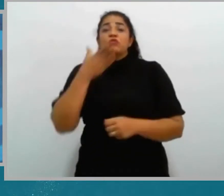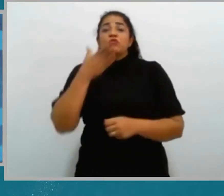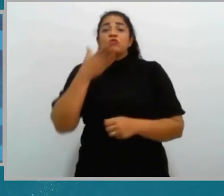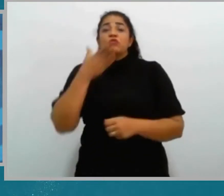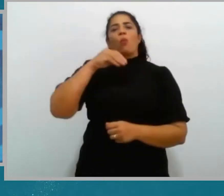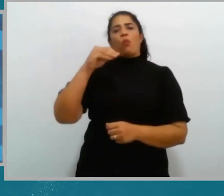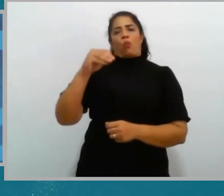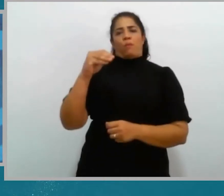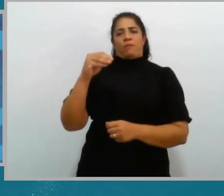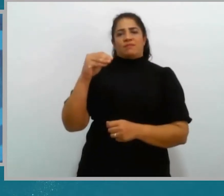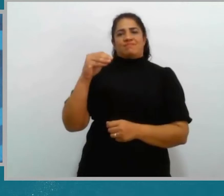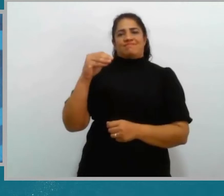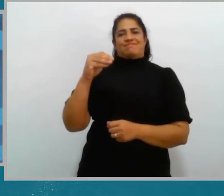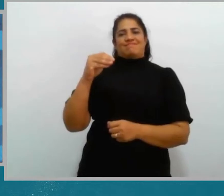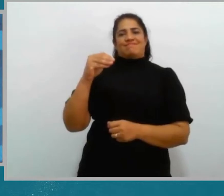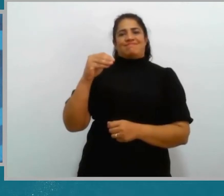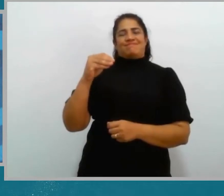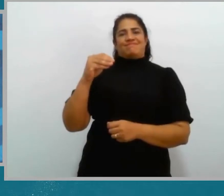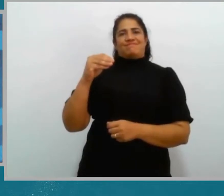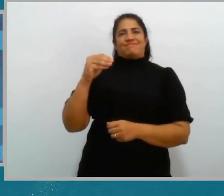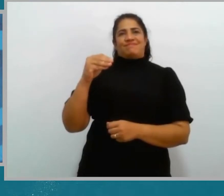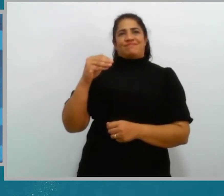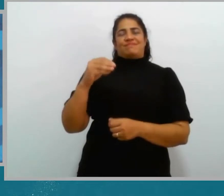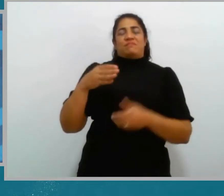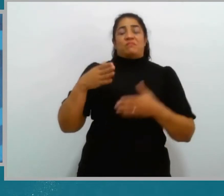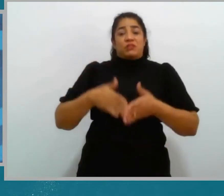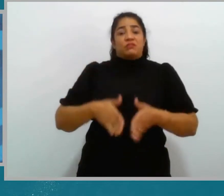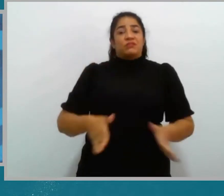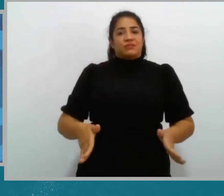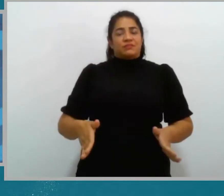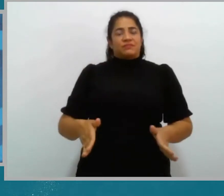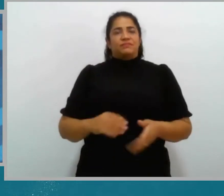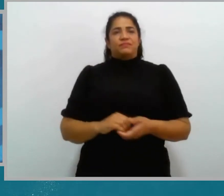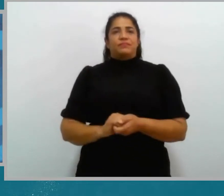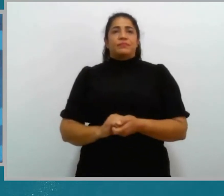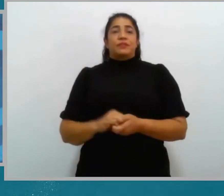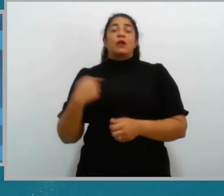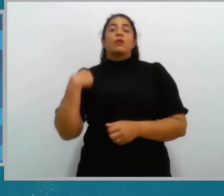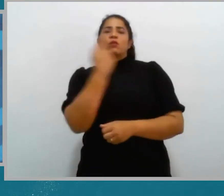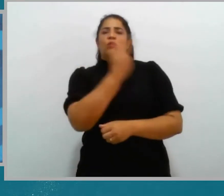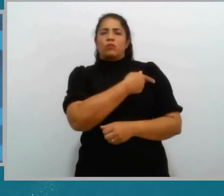Todos nós nascemos do nosso pai e da nossa mãe, não é? Mas Jesus não precisou do pai.